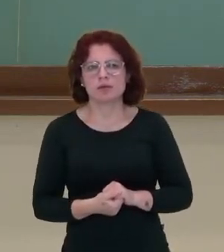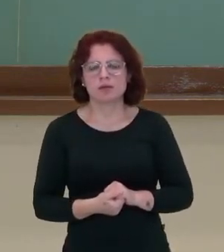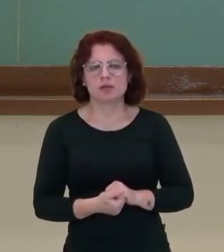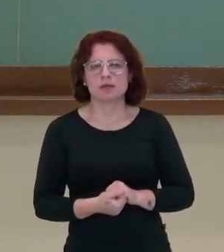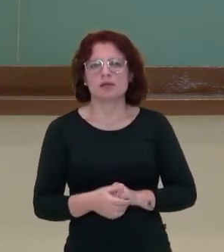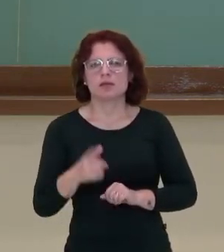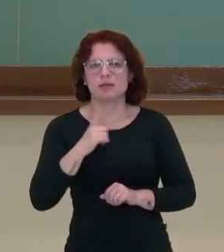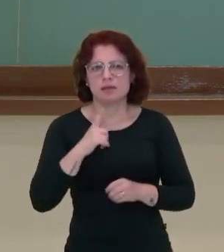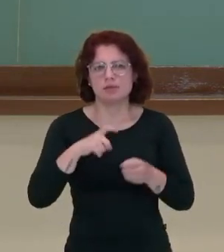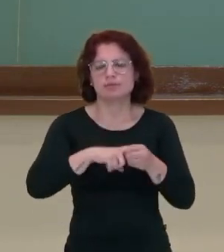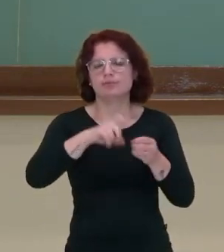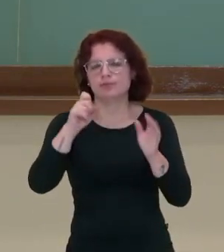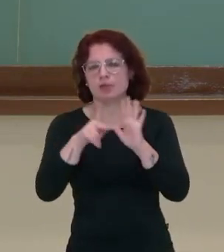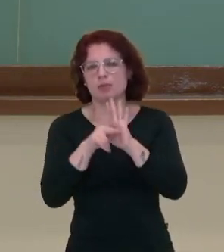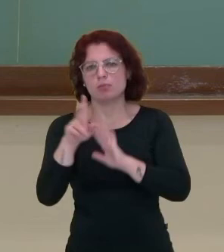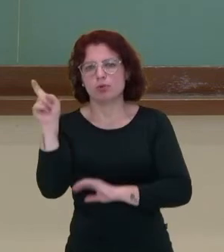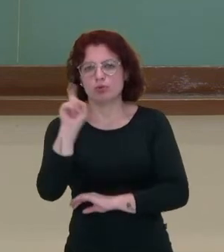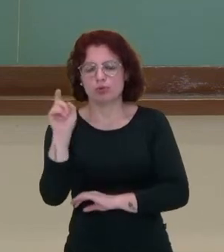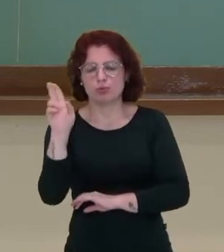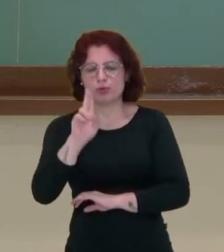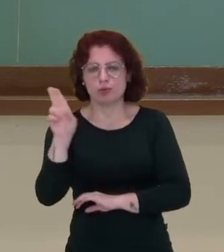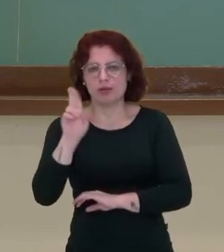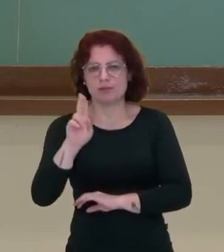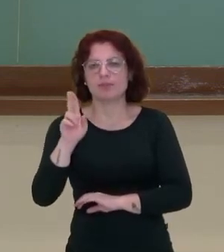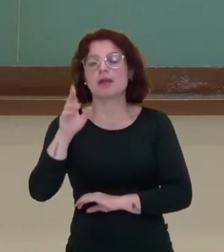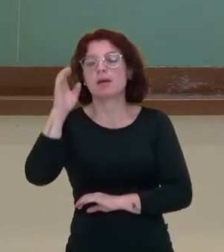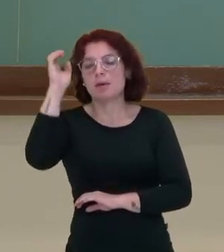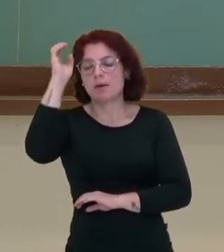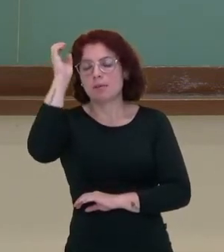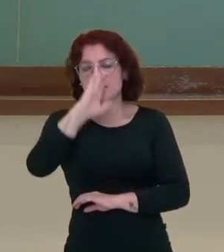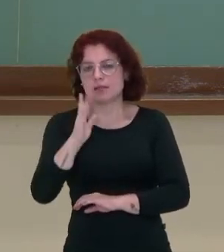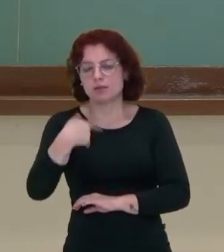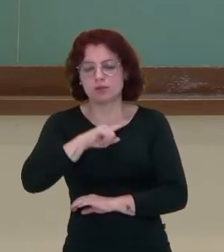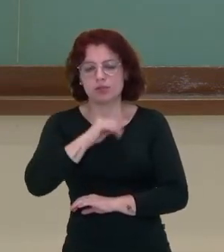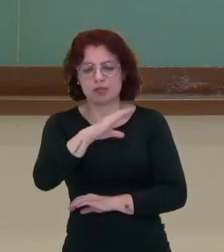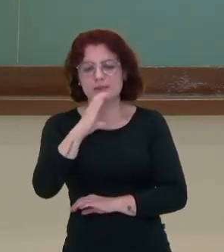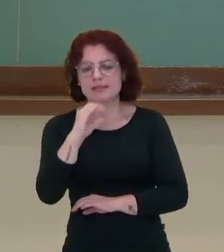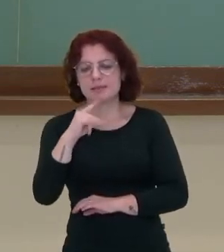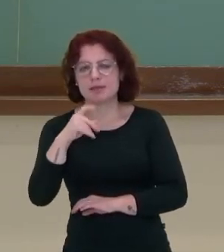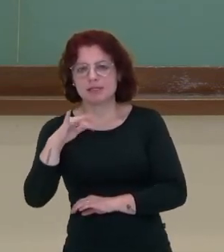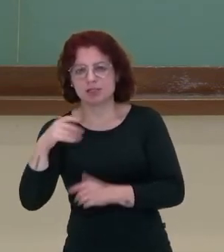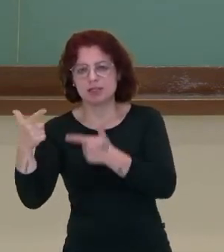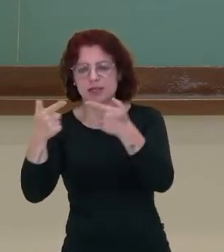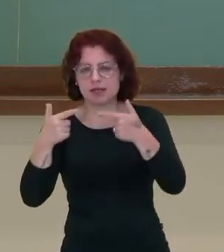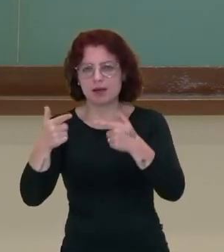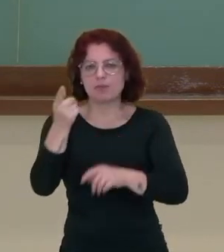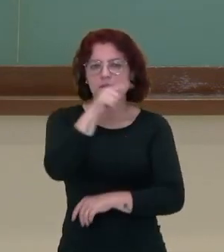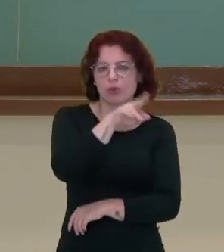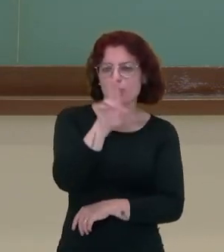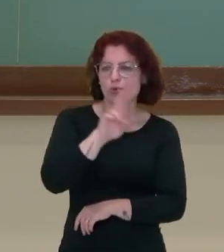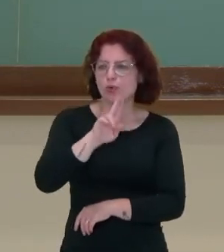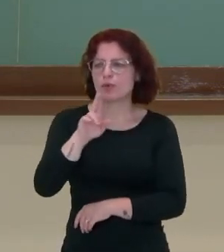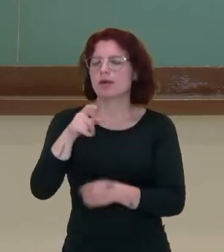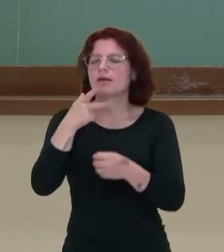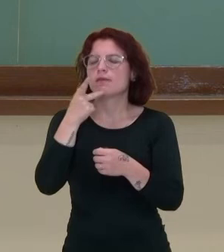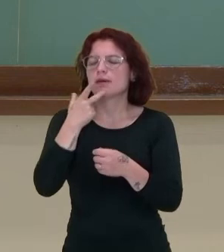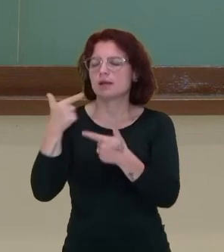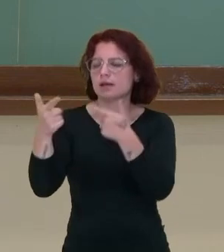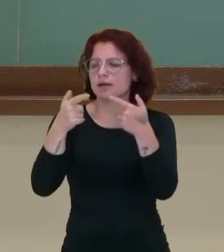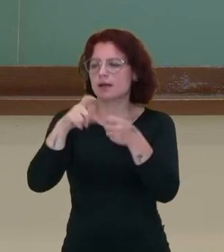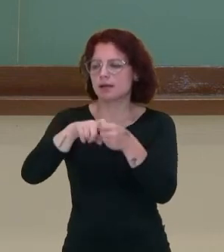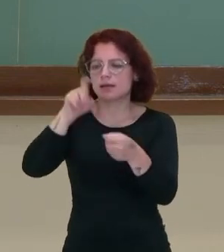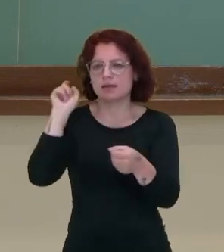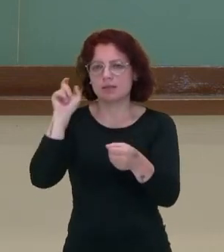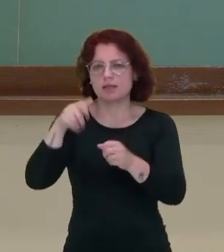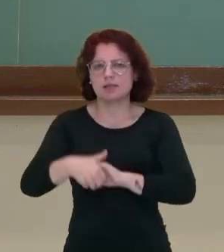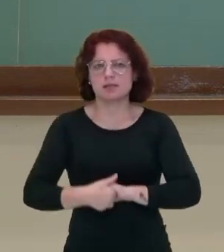a independência do Uruguai. Para os brasileiros, nós chamamos de Guerra da Cisplatina, para o povo uruguaio,